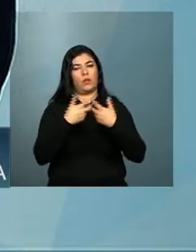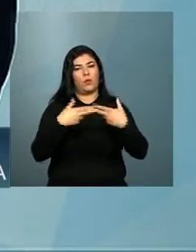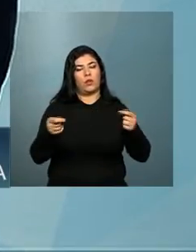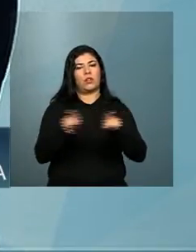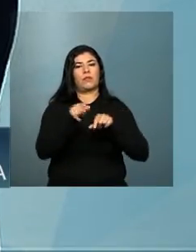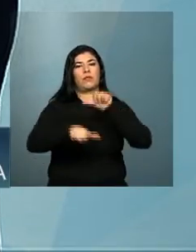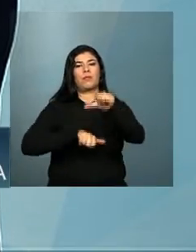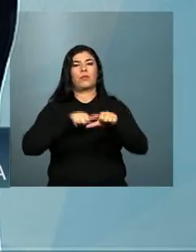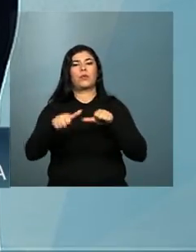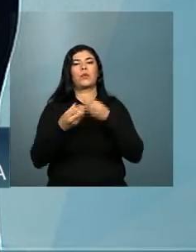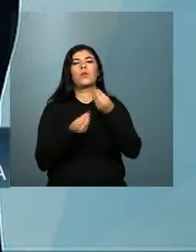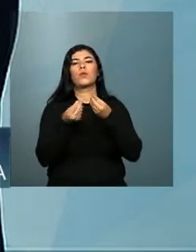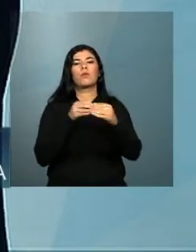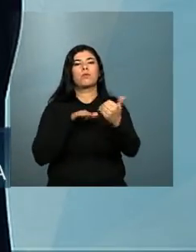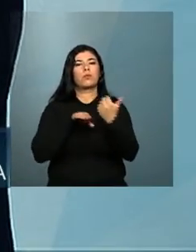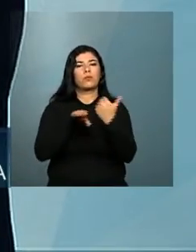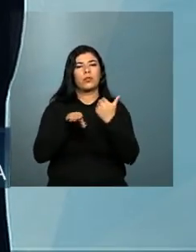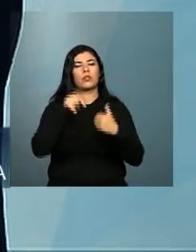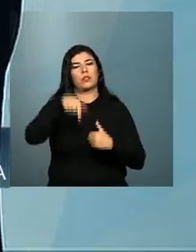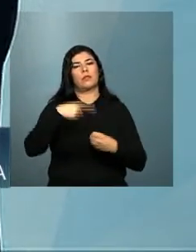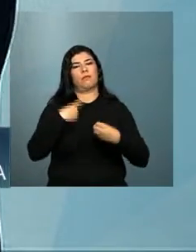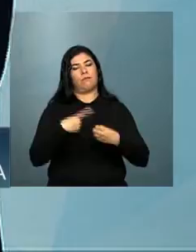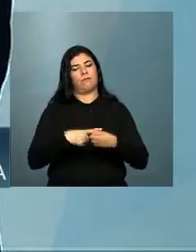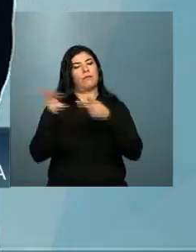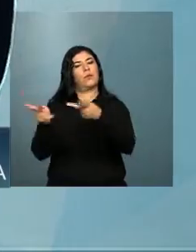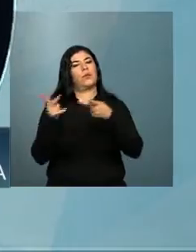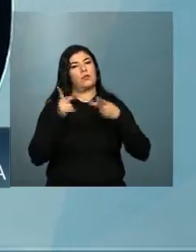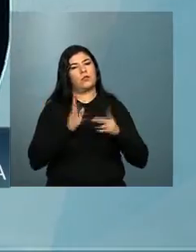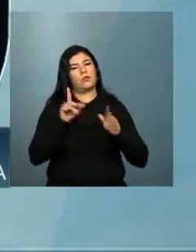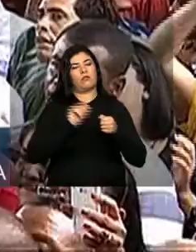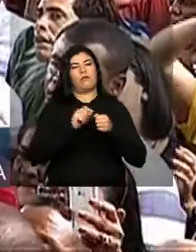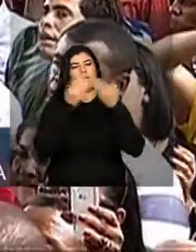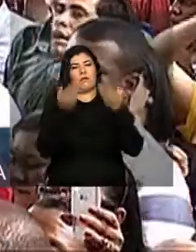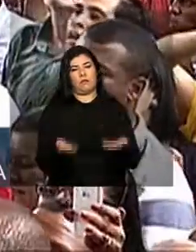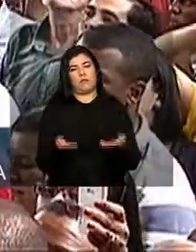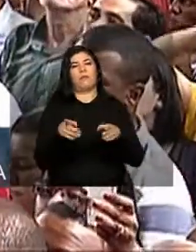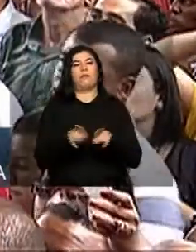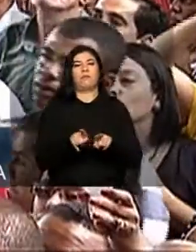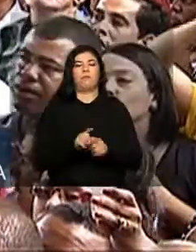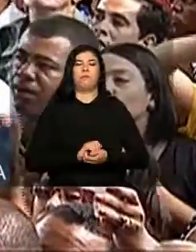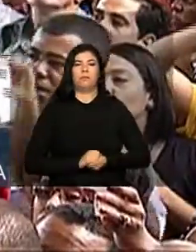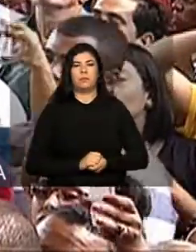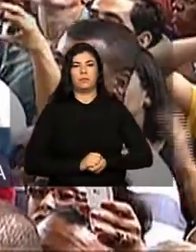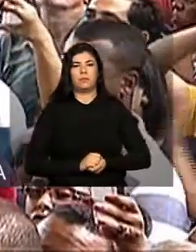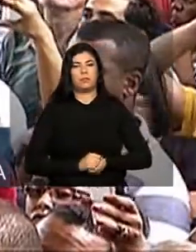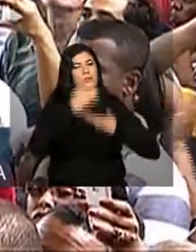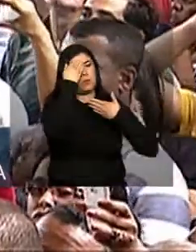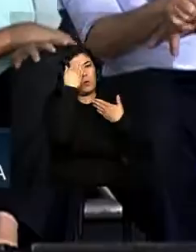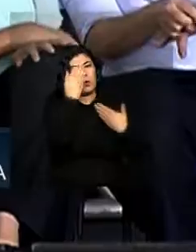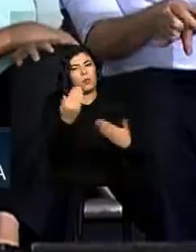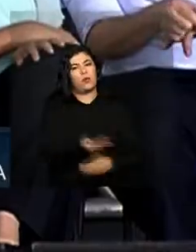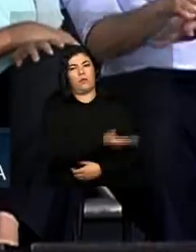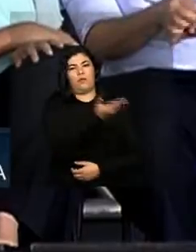de trânsito da cidade de Feira de Santana. O convite está formulado a Vossa Excelência. Muito